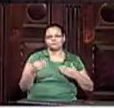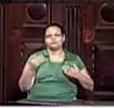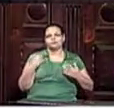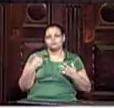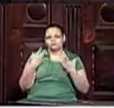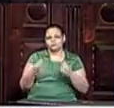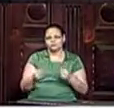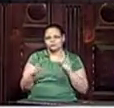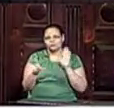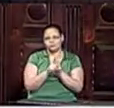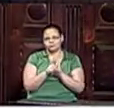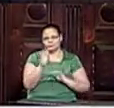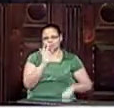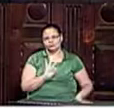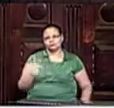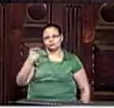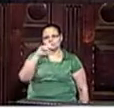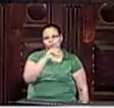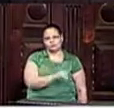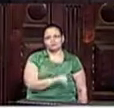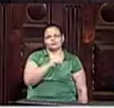Lei Federal número